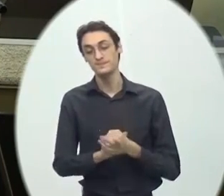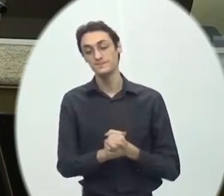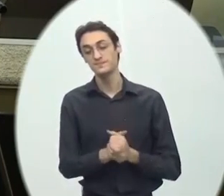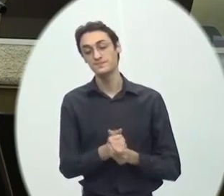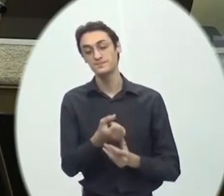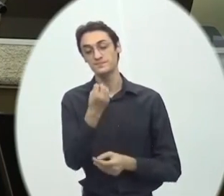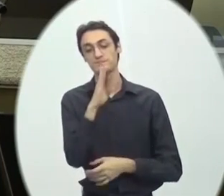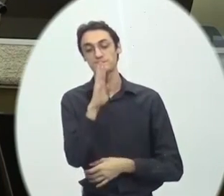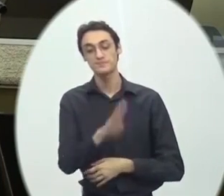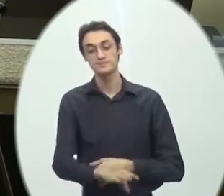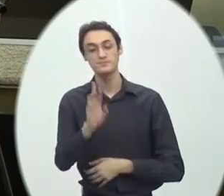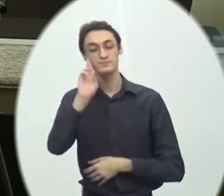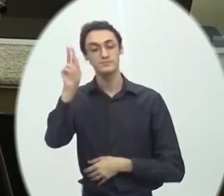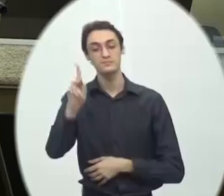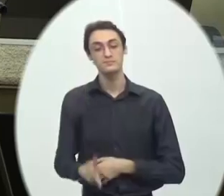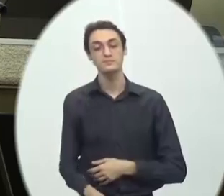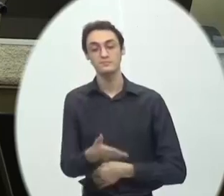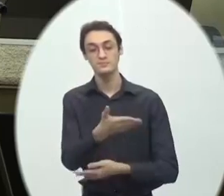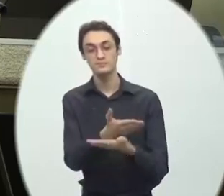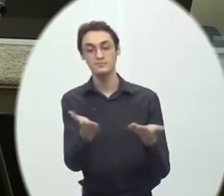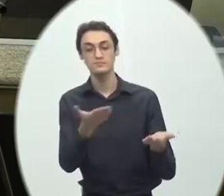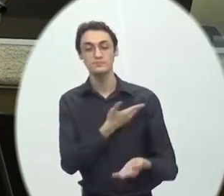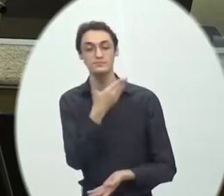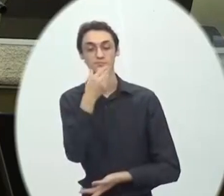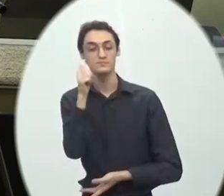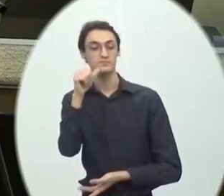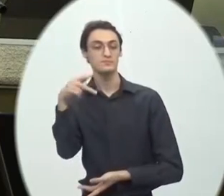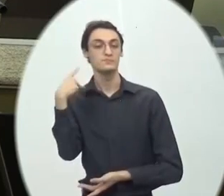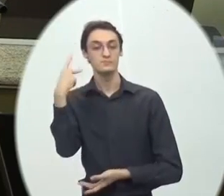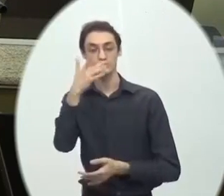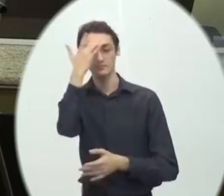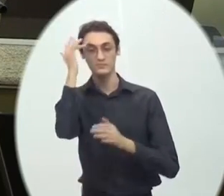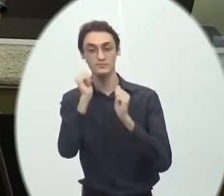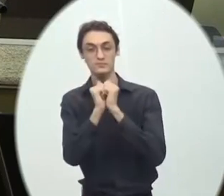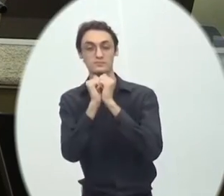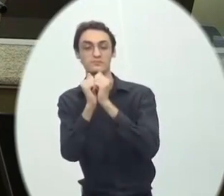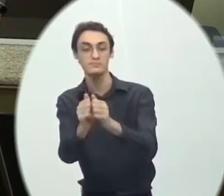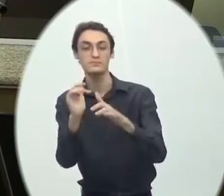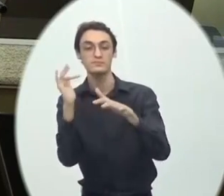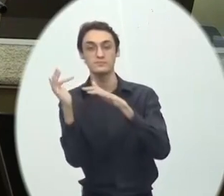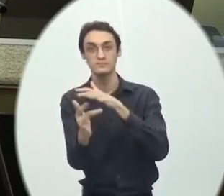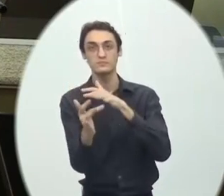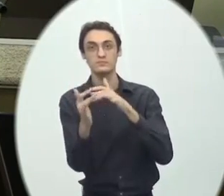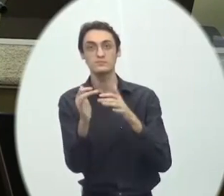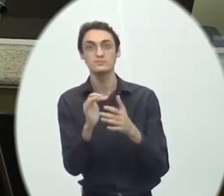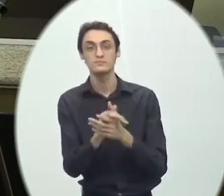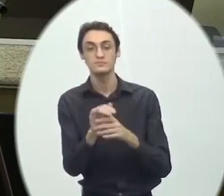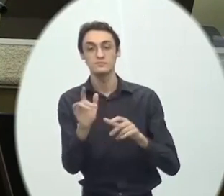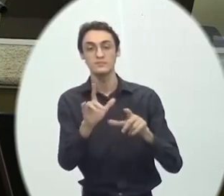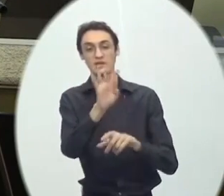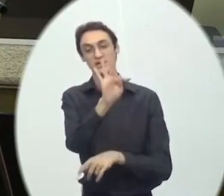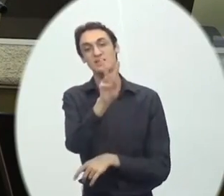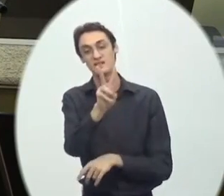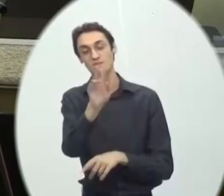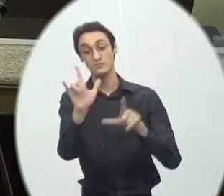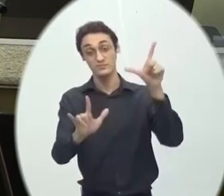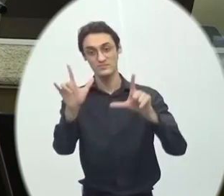Boa tarde, senhor presidente, colegas vereadores, vereadoras, pessoas que nos acompanham pelas redes sociais, pela TV Cidadã,